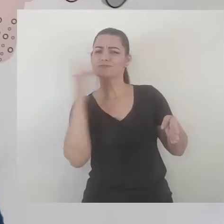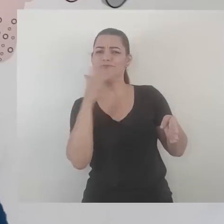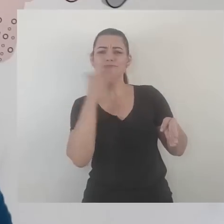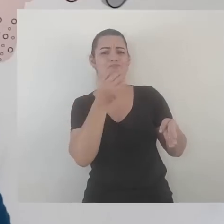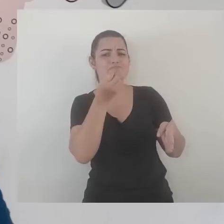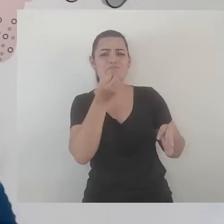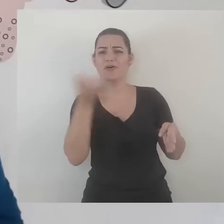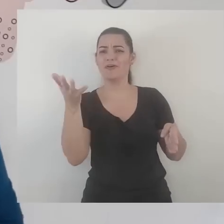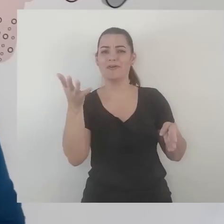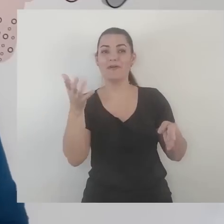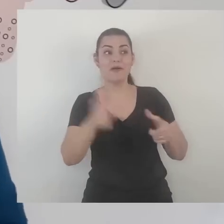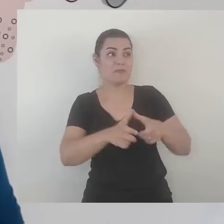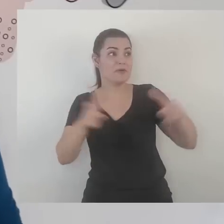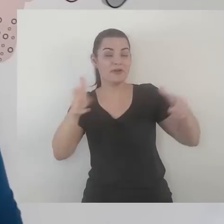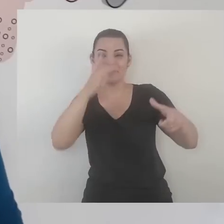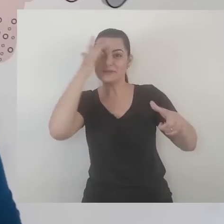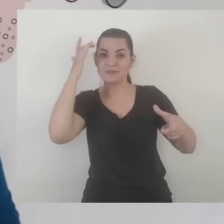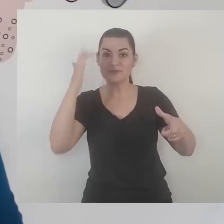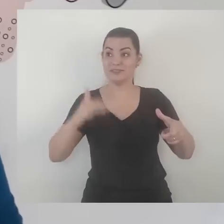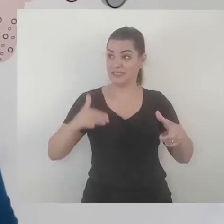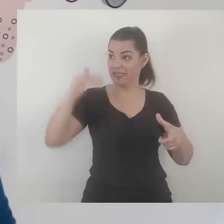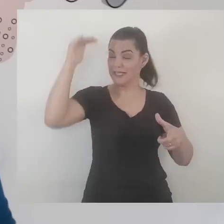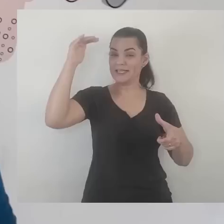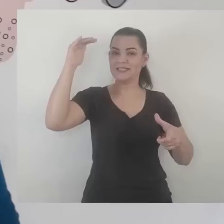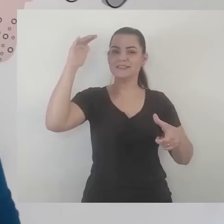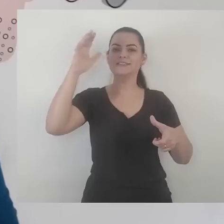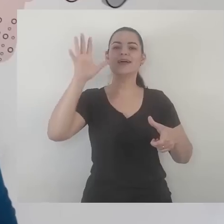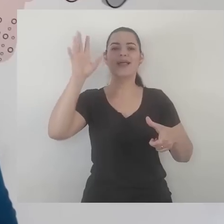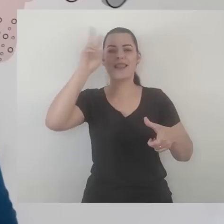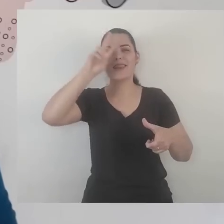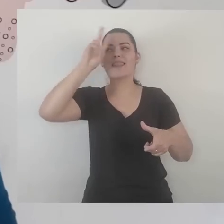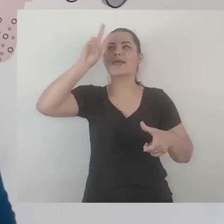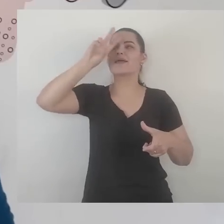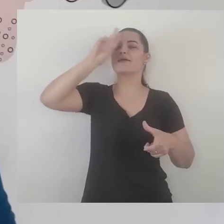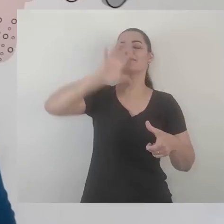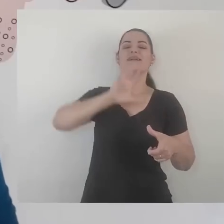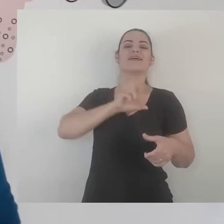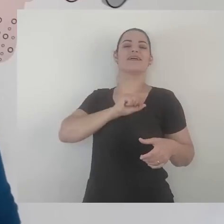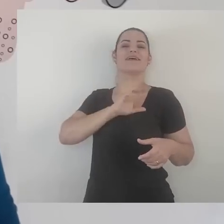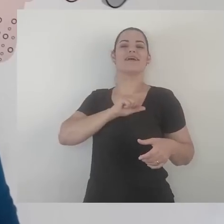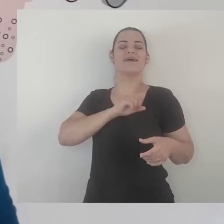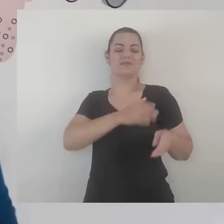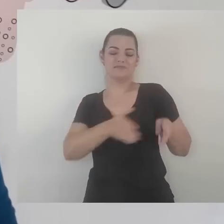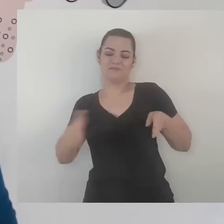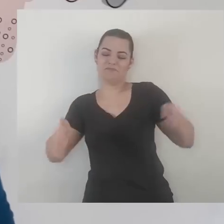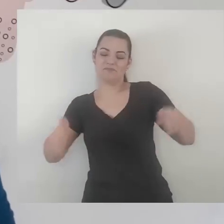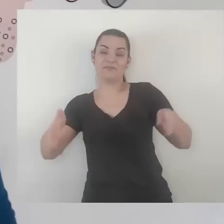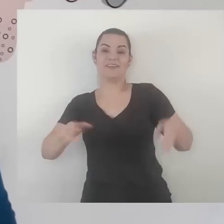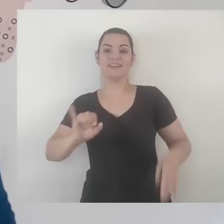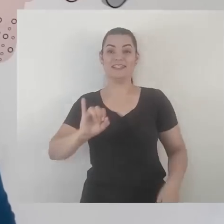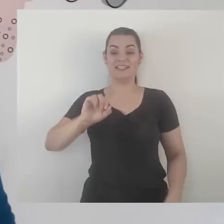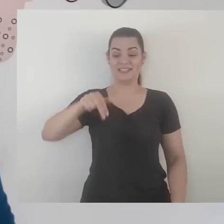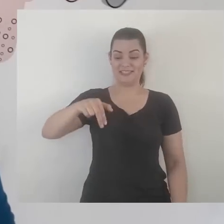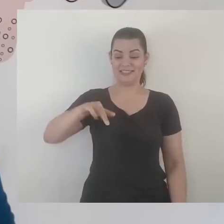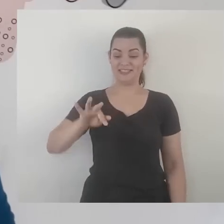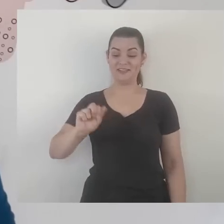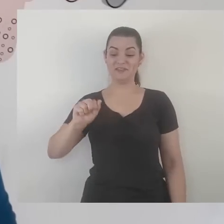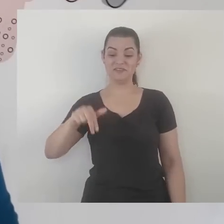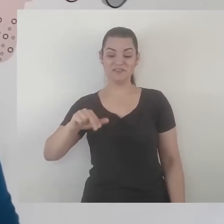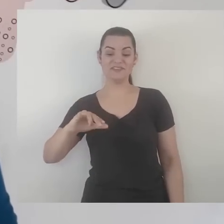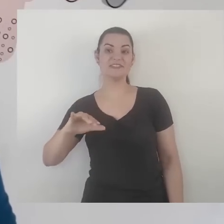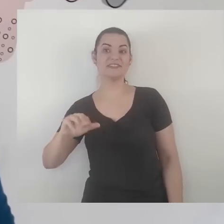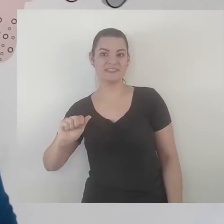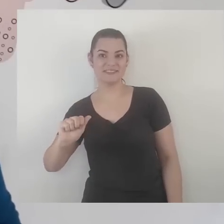todos nós do que a infância. Então aproveitem cada minutinho, curtam bastante essa fase da vida de